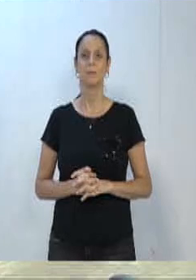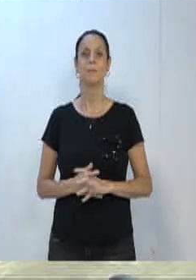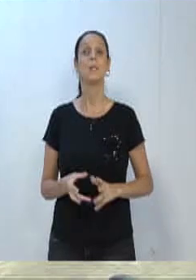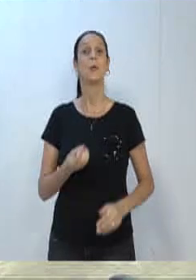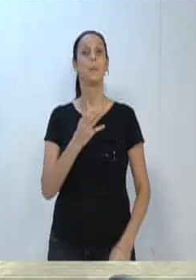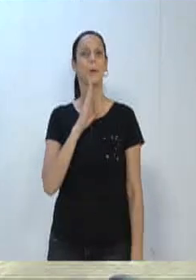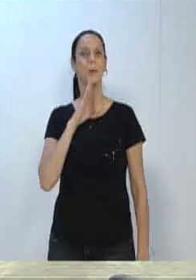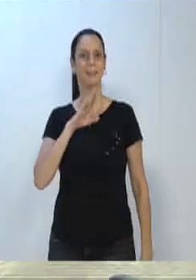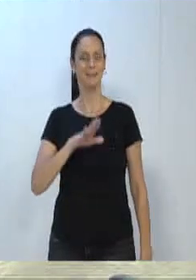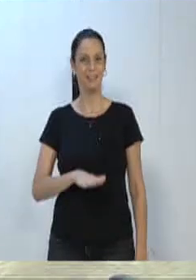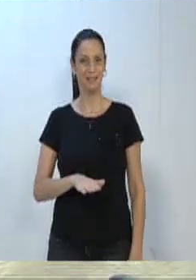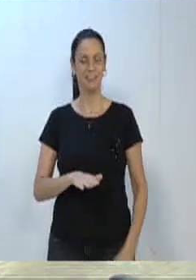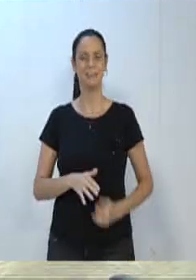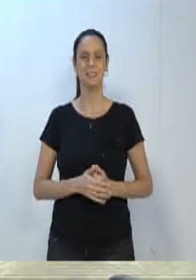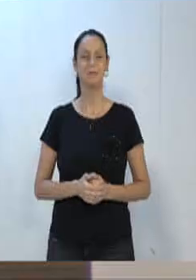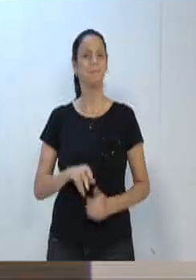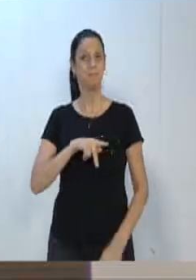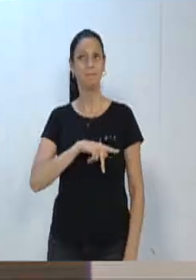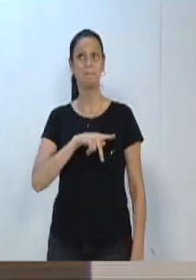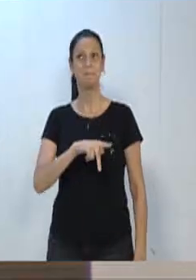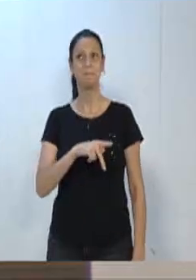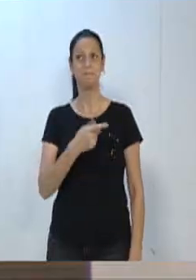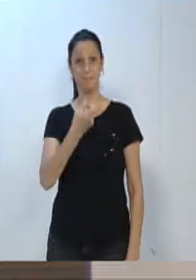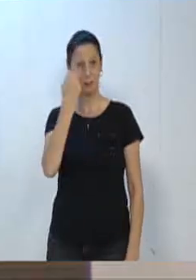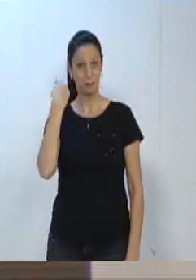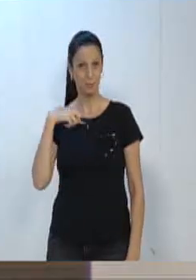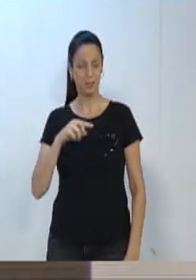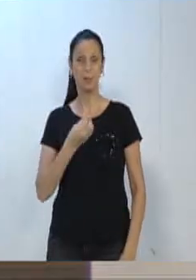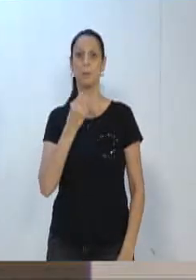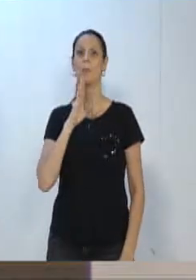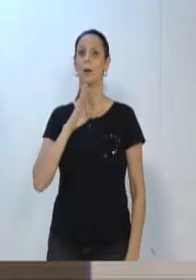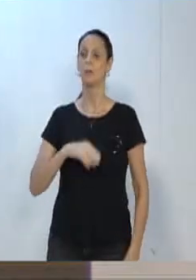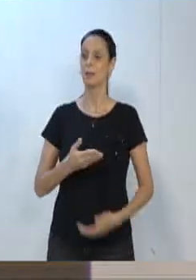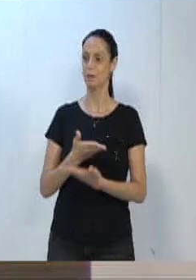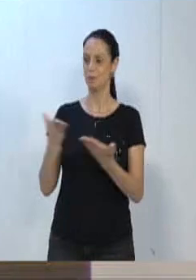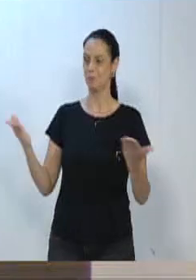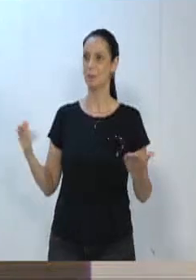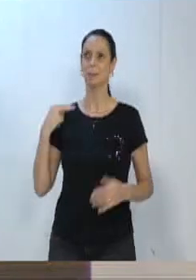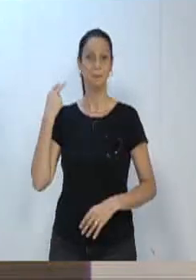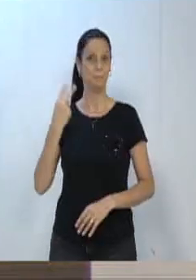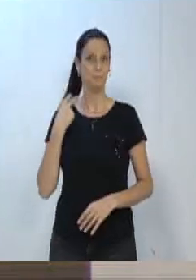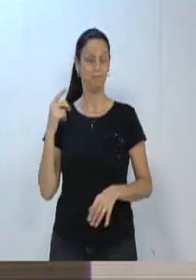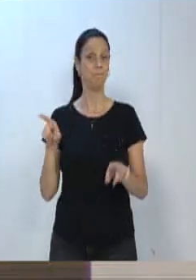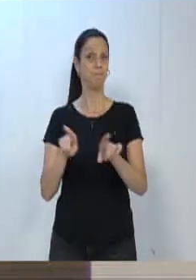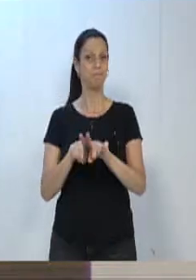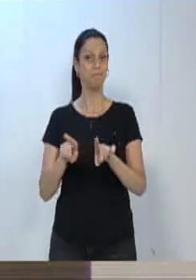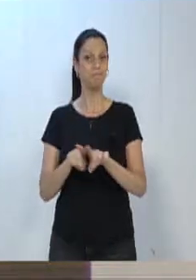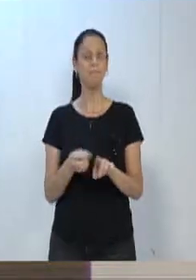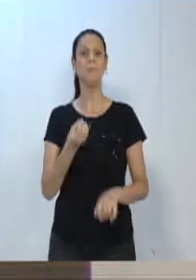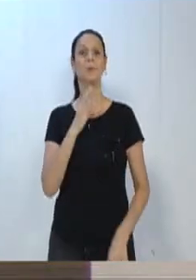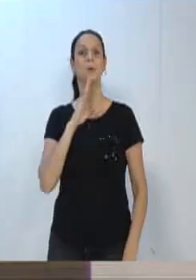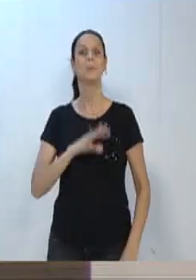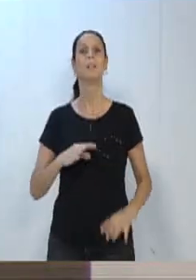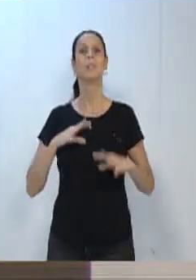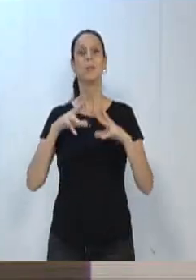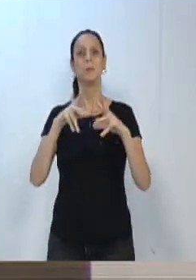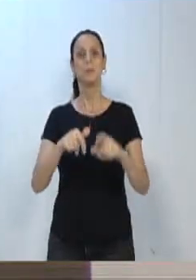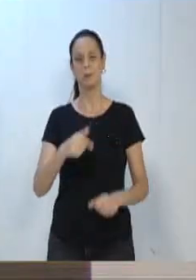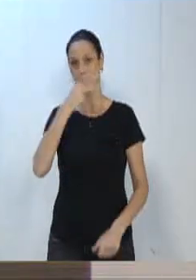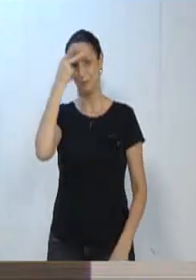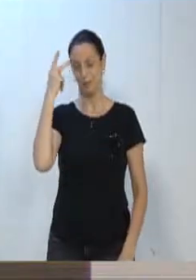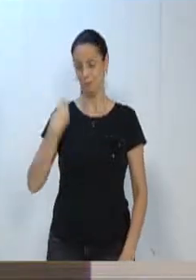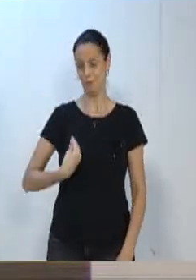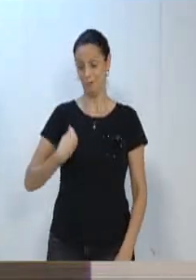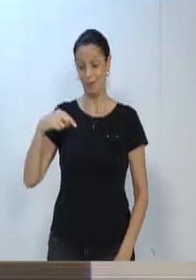Boa tarde, senhora presidente. Boa tarde, senhores vereadores. Boa tarde a todos que nos acompanham aqui em